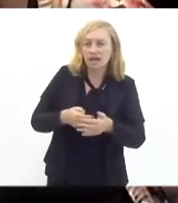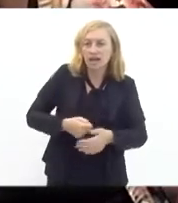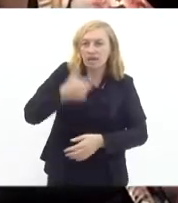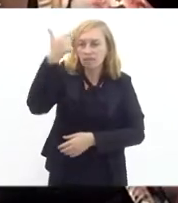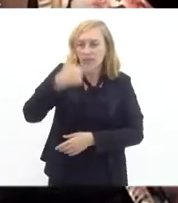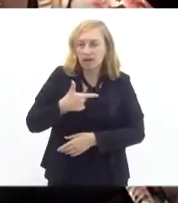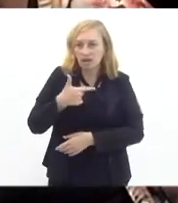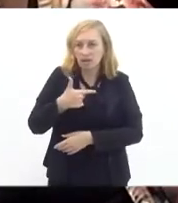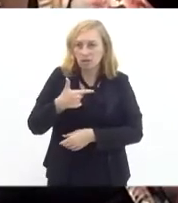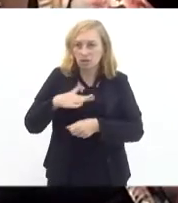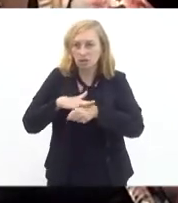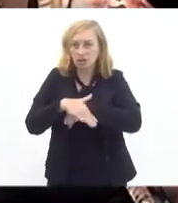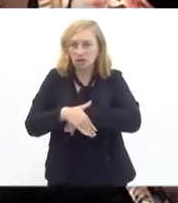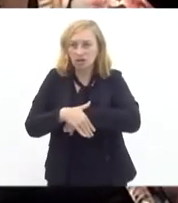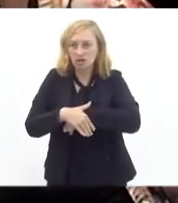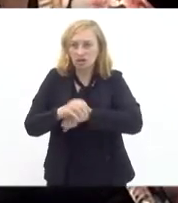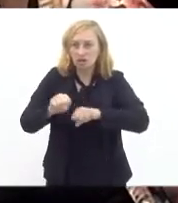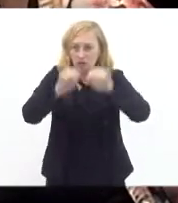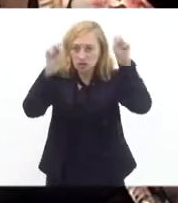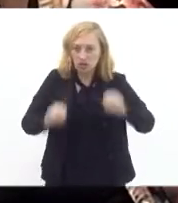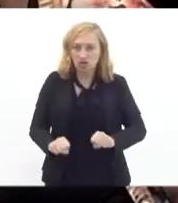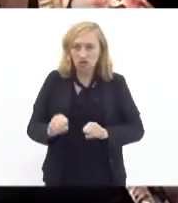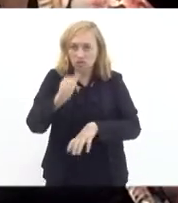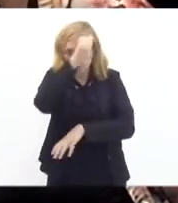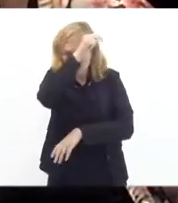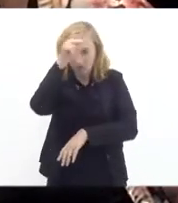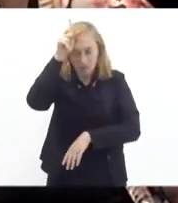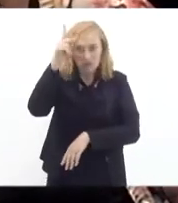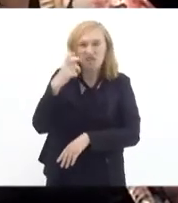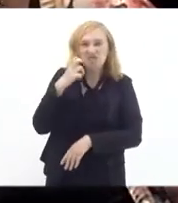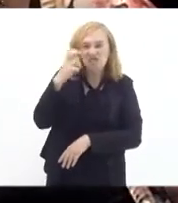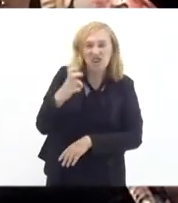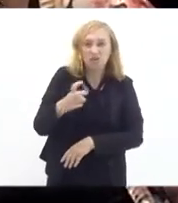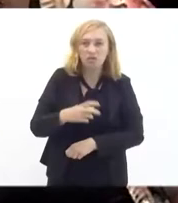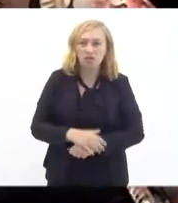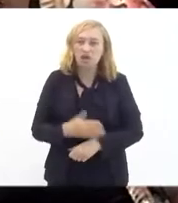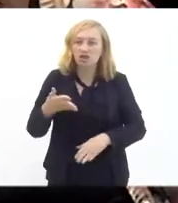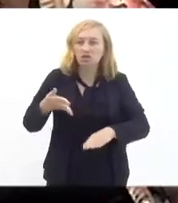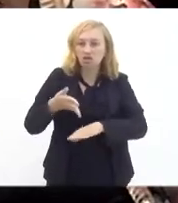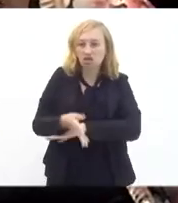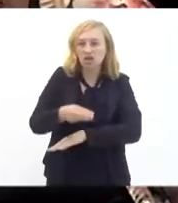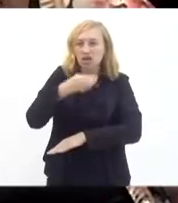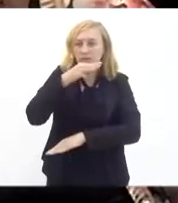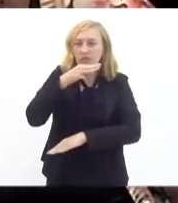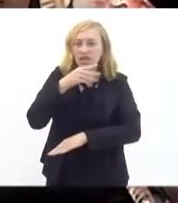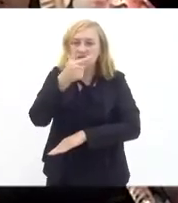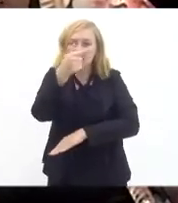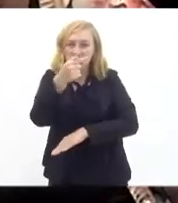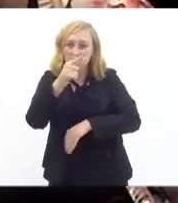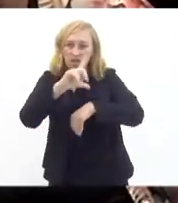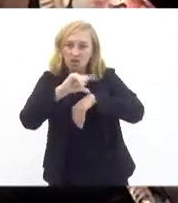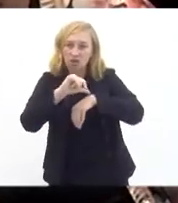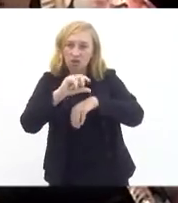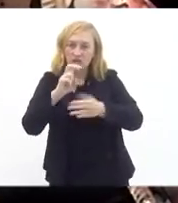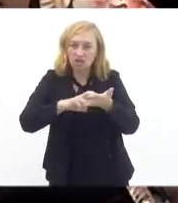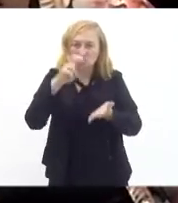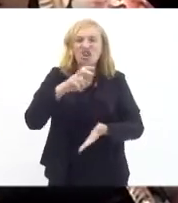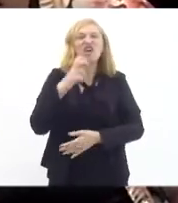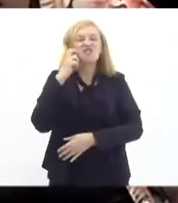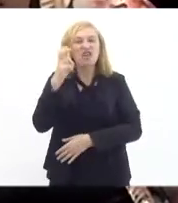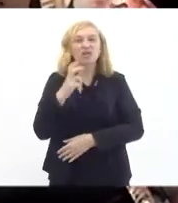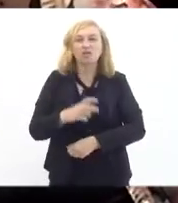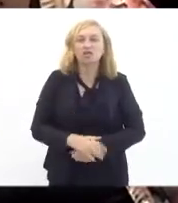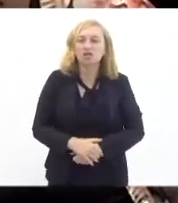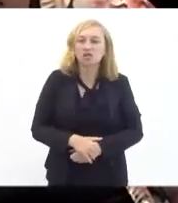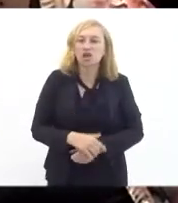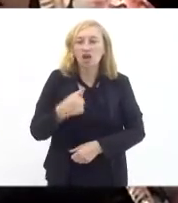sistema da prefeitura. É vergonhoso. Eu tenho que chegar na Mangueira 7 horas da manhã. É vergonhoso. Eu